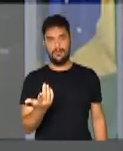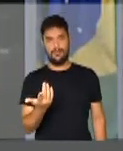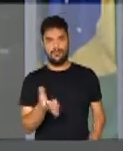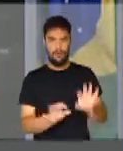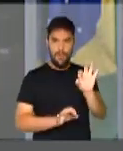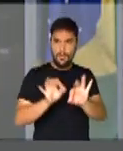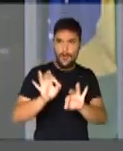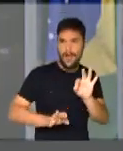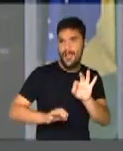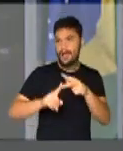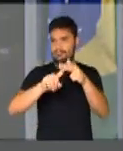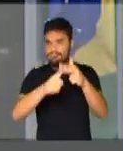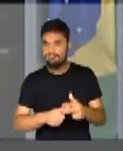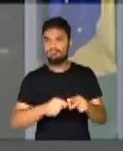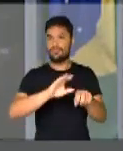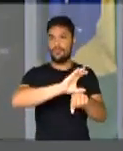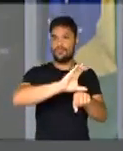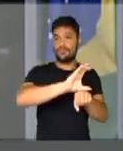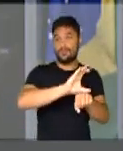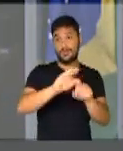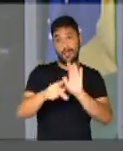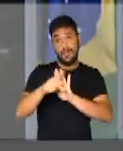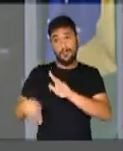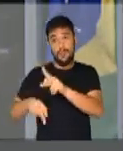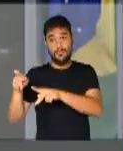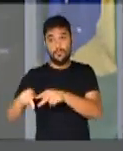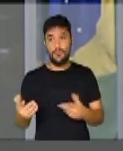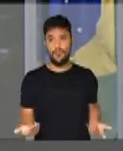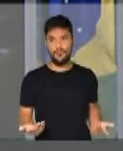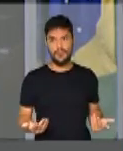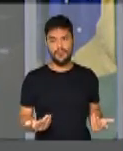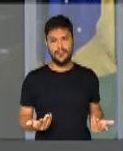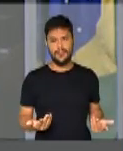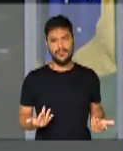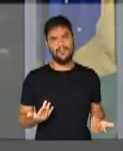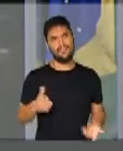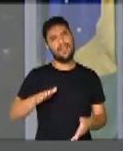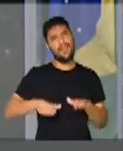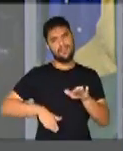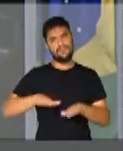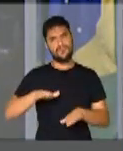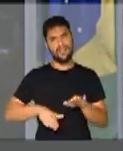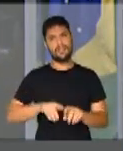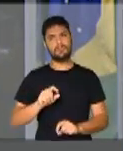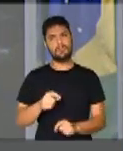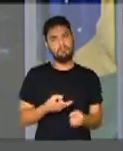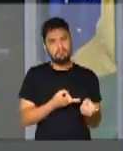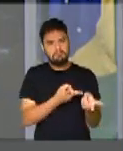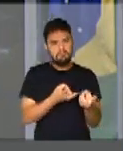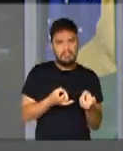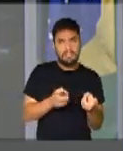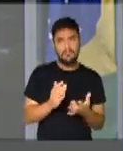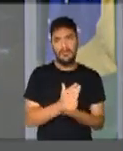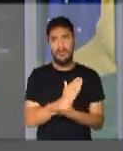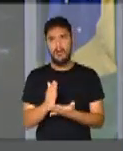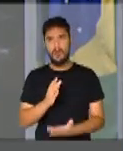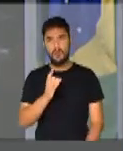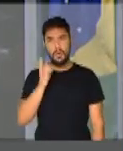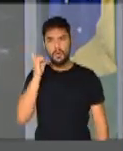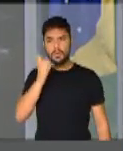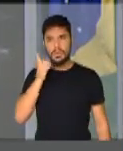elaborar e construir a nossa Constituição. E nós vemos muitas vezes aqueles que querem vir